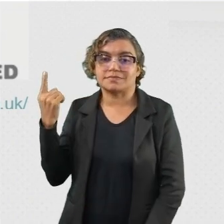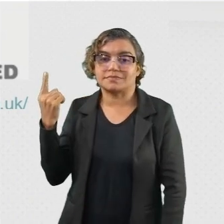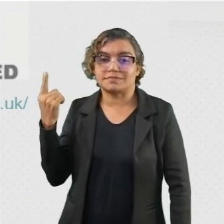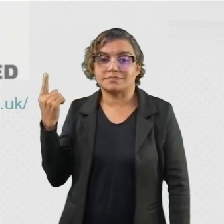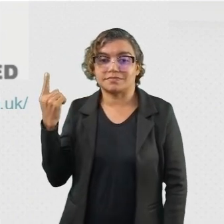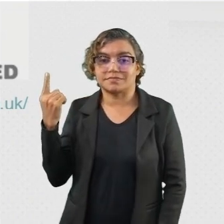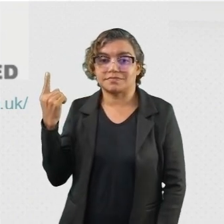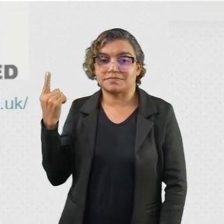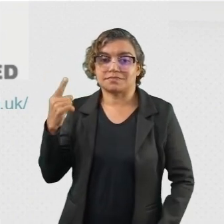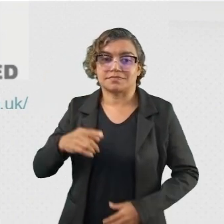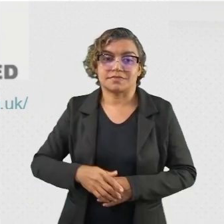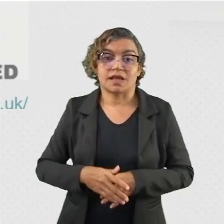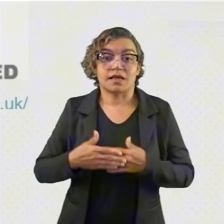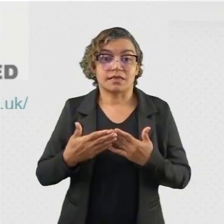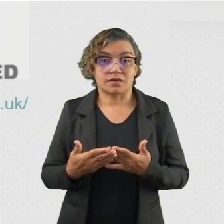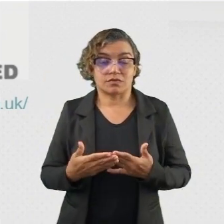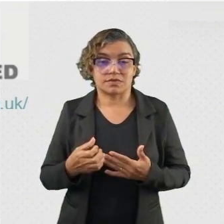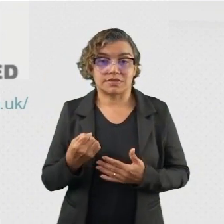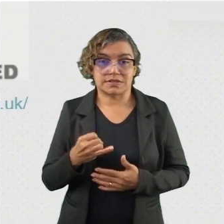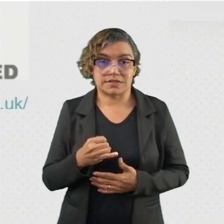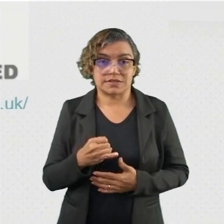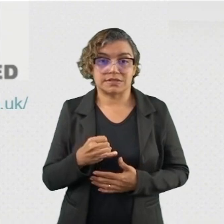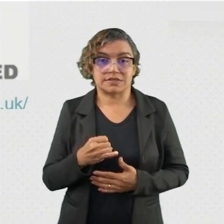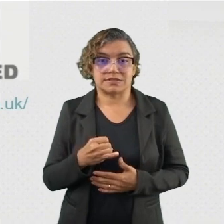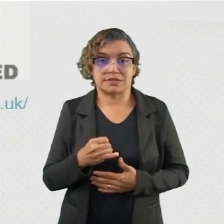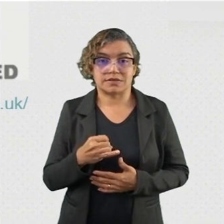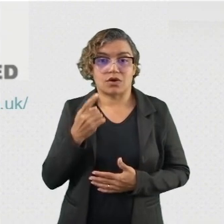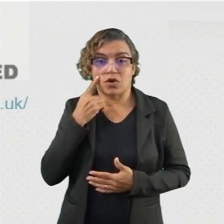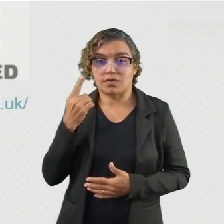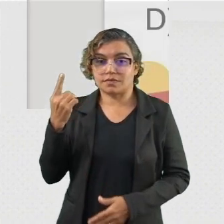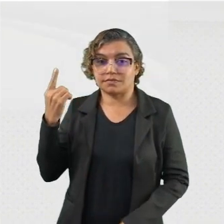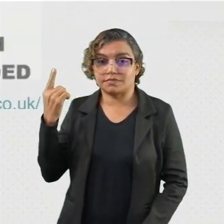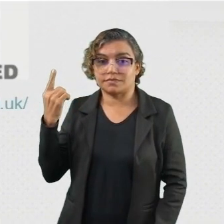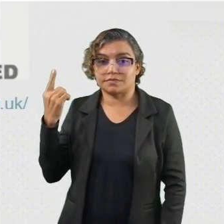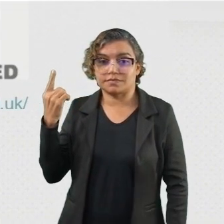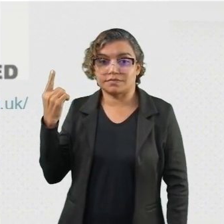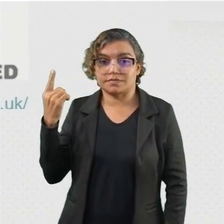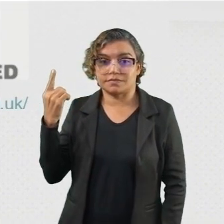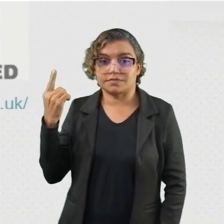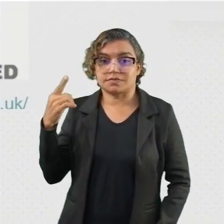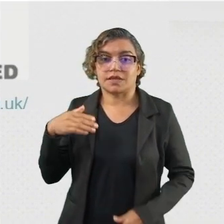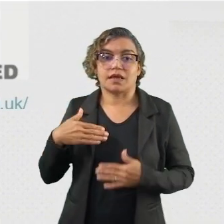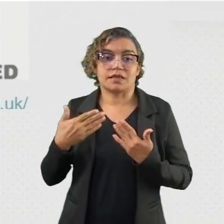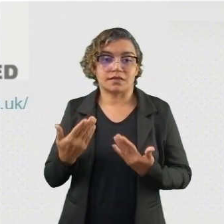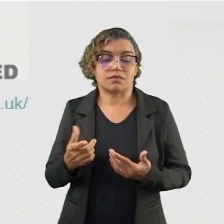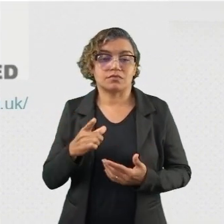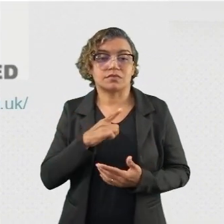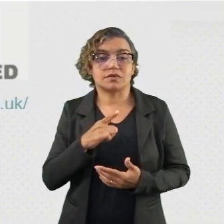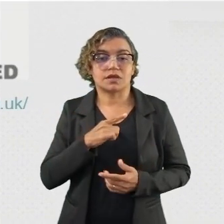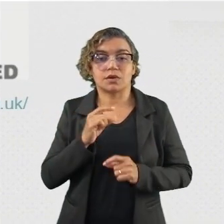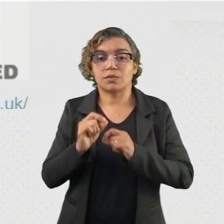ou trash. E ao invés de bin, seria can. E